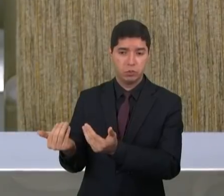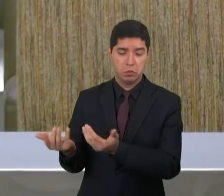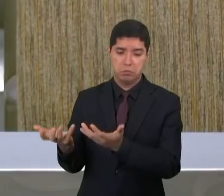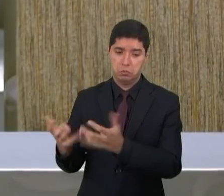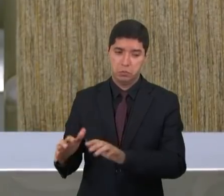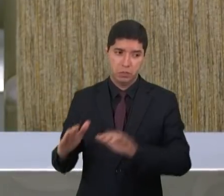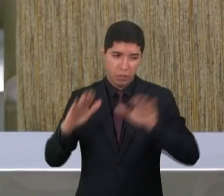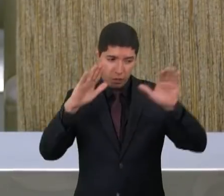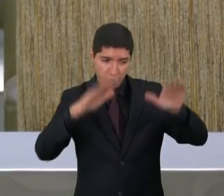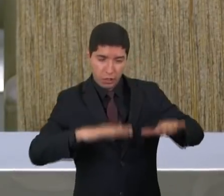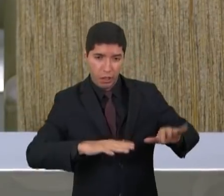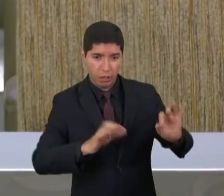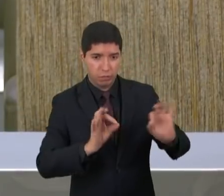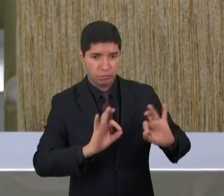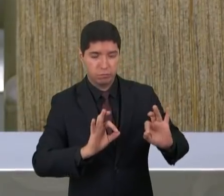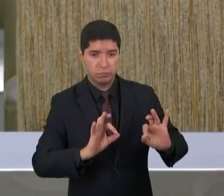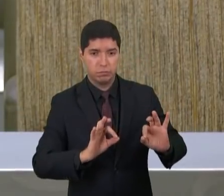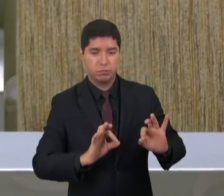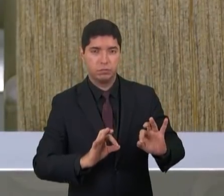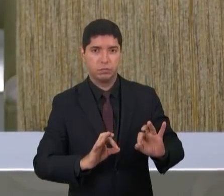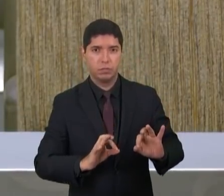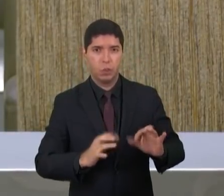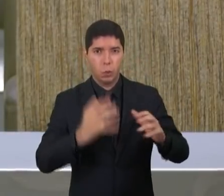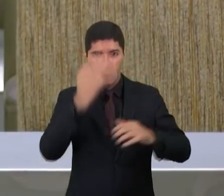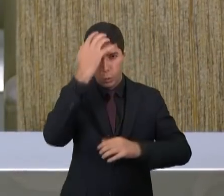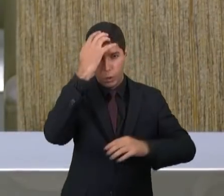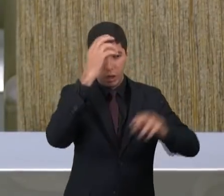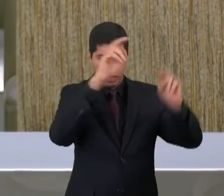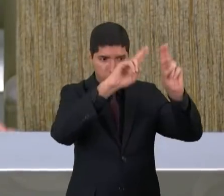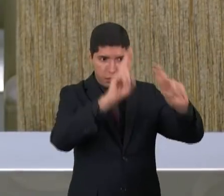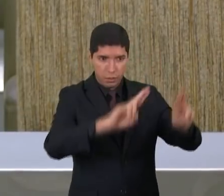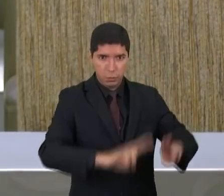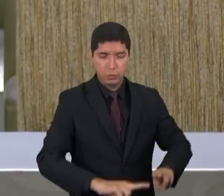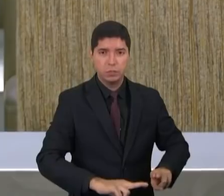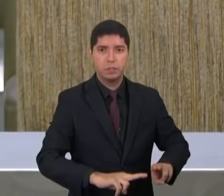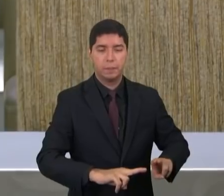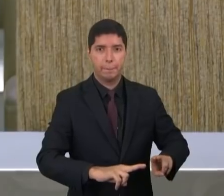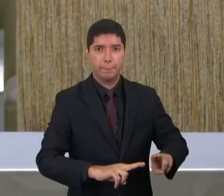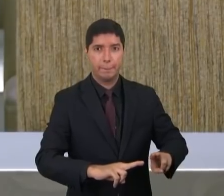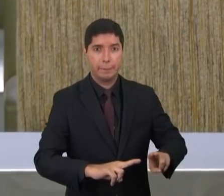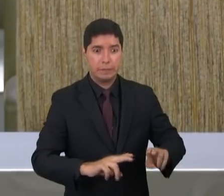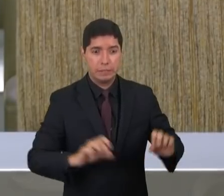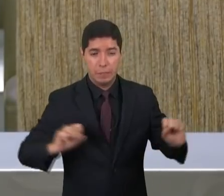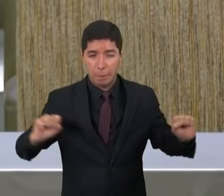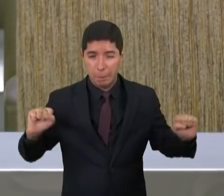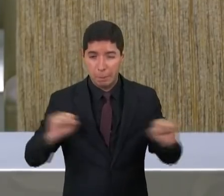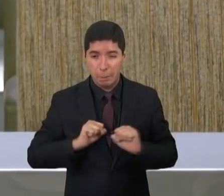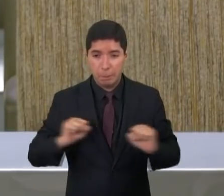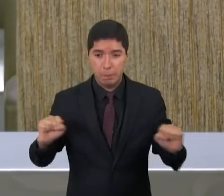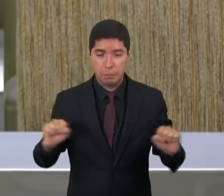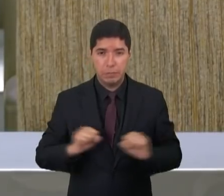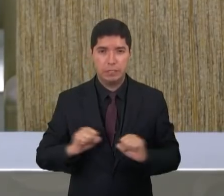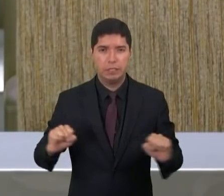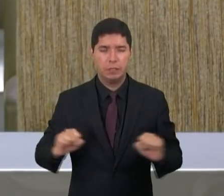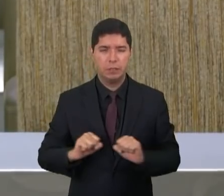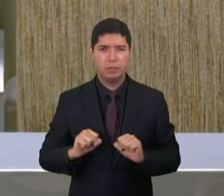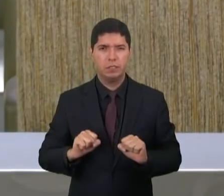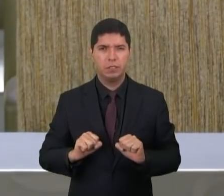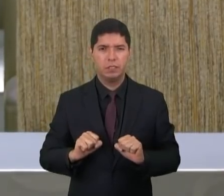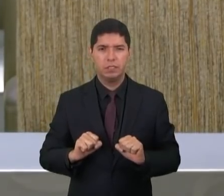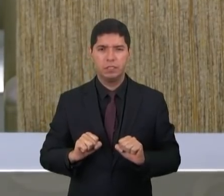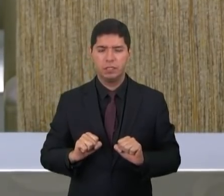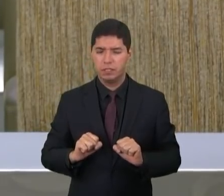Nabucodonosor, a Bíblia diz que ele ficou irado. E a ira dele aumentou mais ainda quando ele disse: